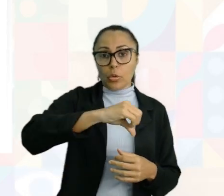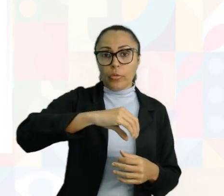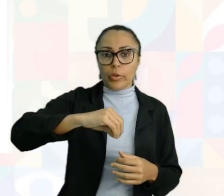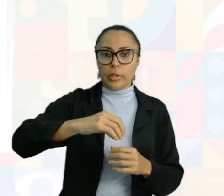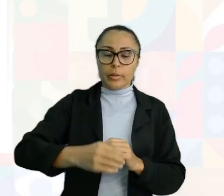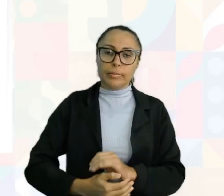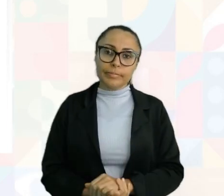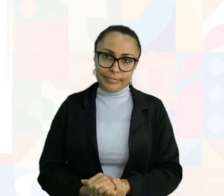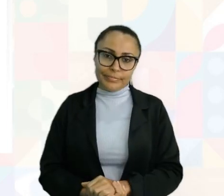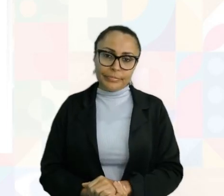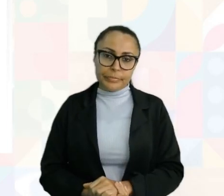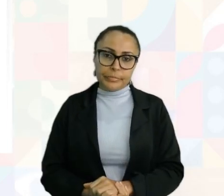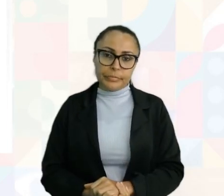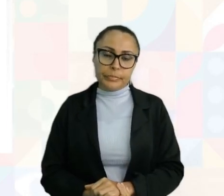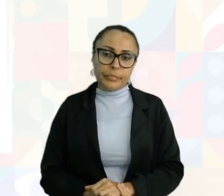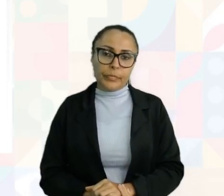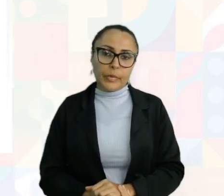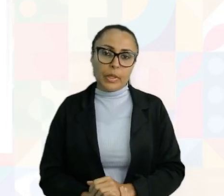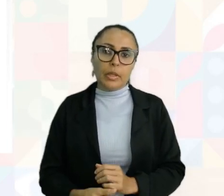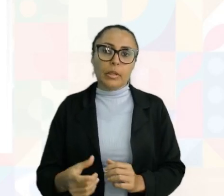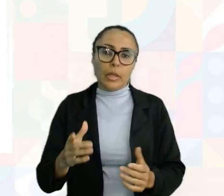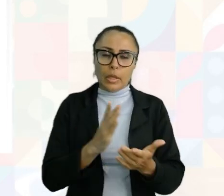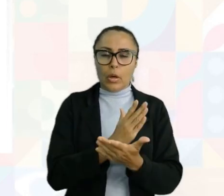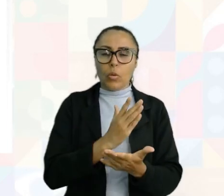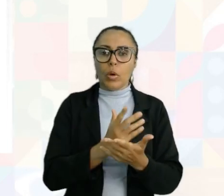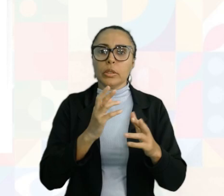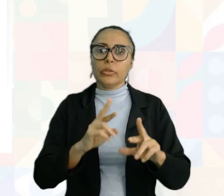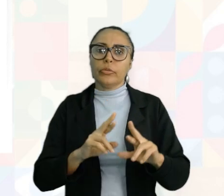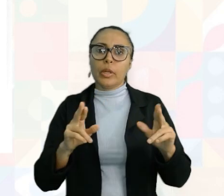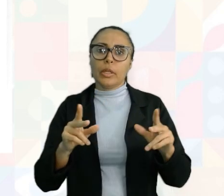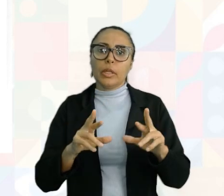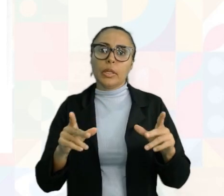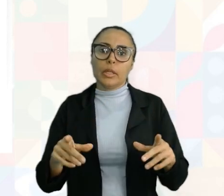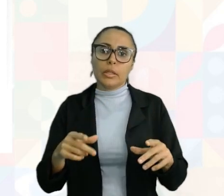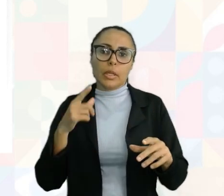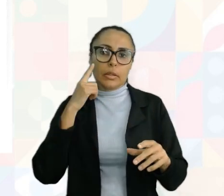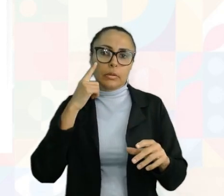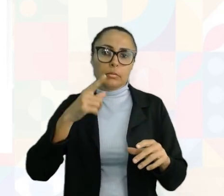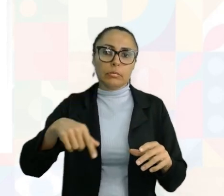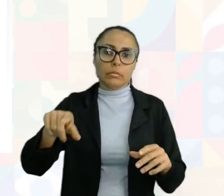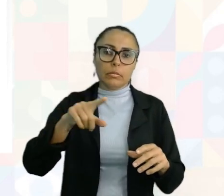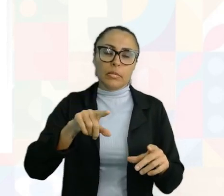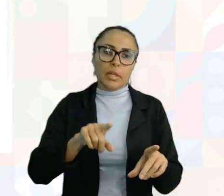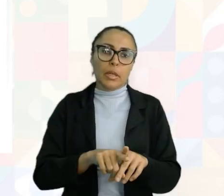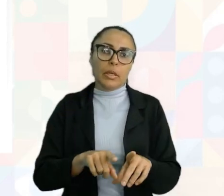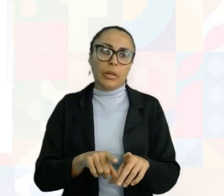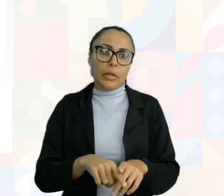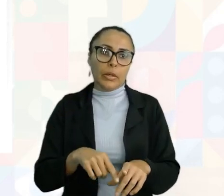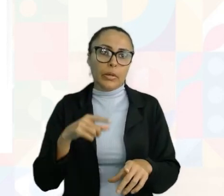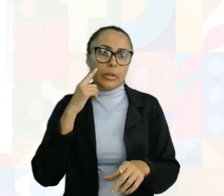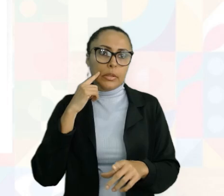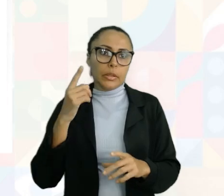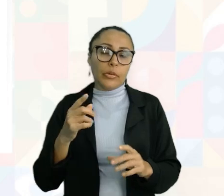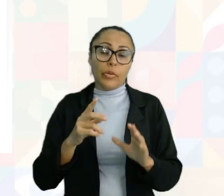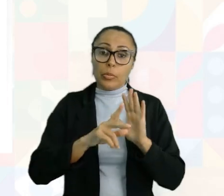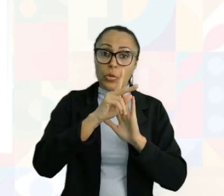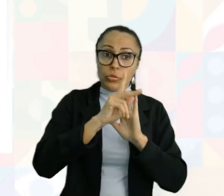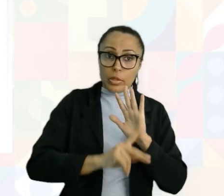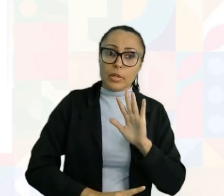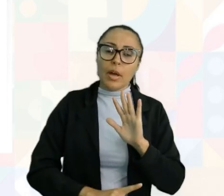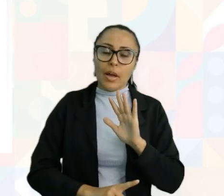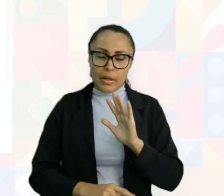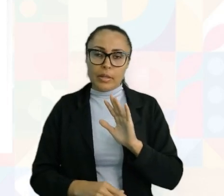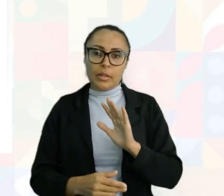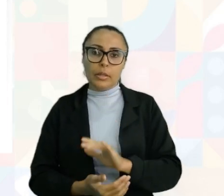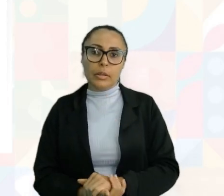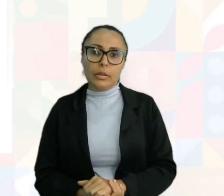né? Então você vai ter algumas diferenças, né? Questão de verdadeira grandeza, né? Você vai projetar no oblíquo, geralmente você